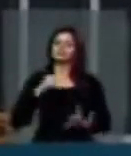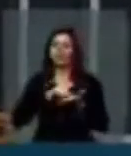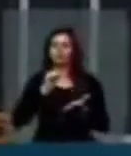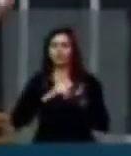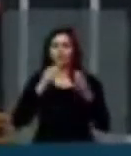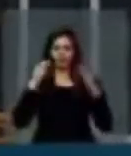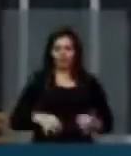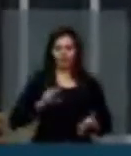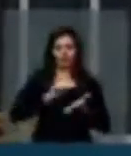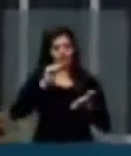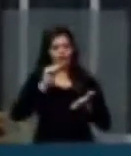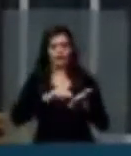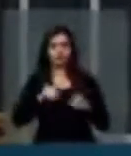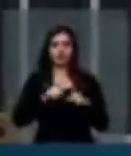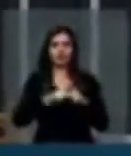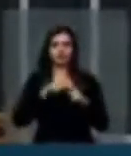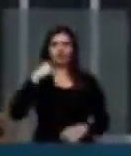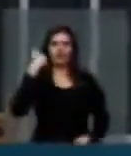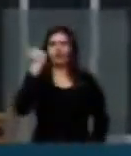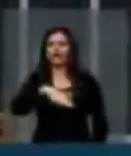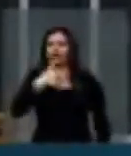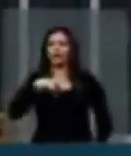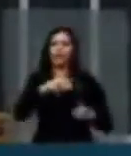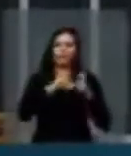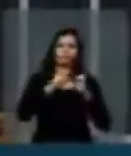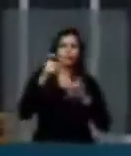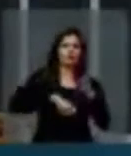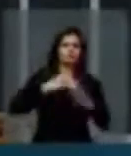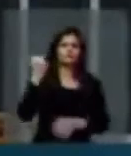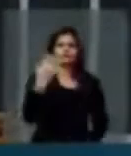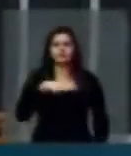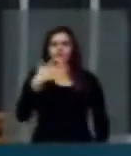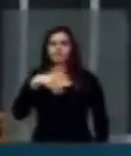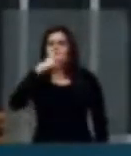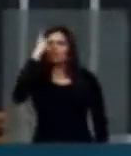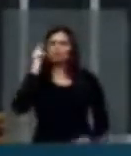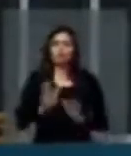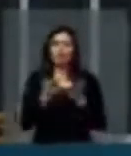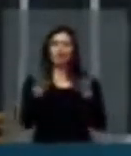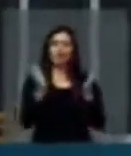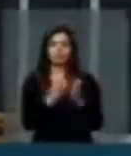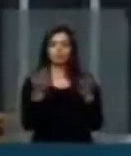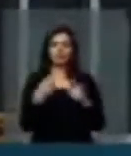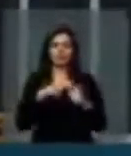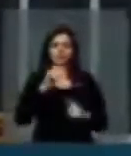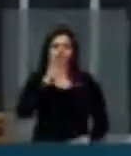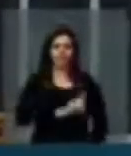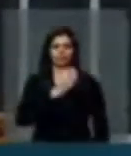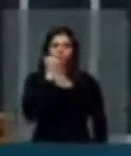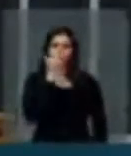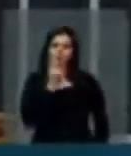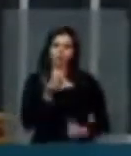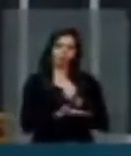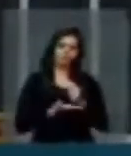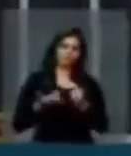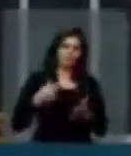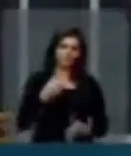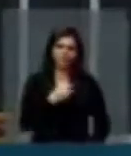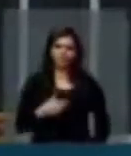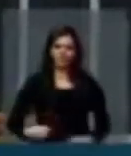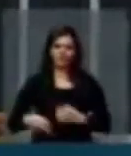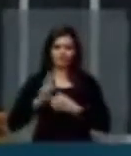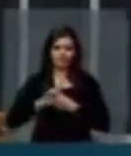moral, e de outro lado, onerando, cobrando impostos de quem precisa o seu sagrado direito de se alimentar e ter o governo